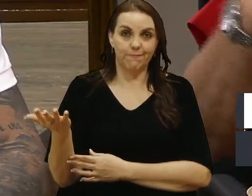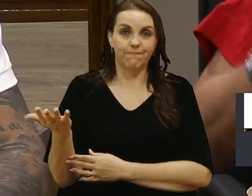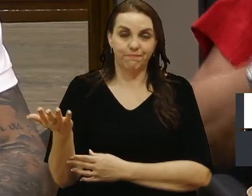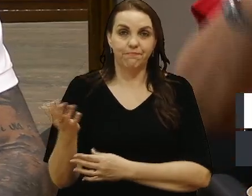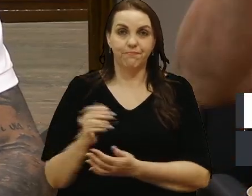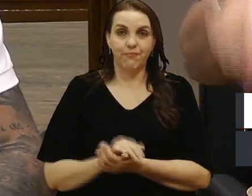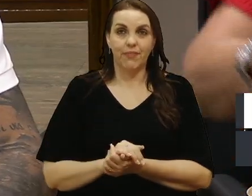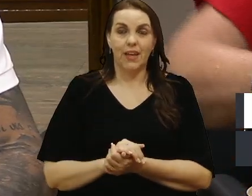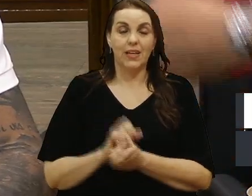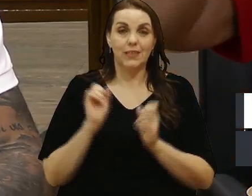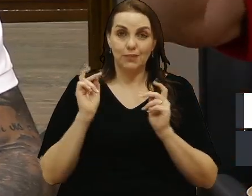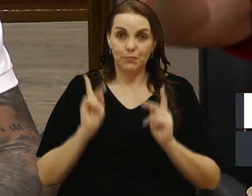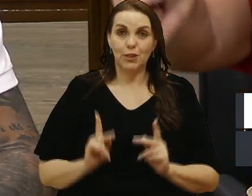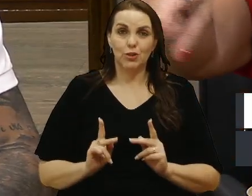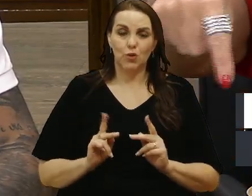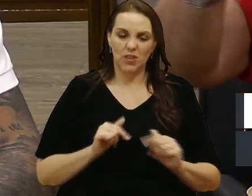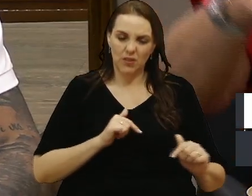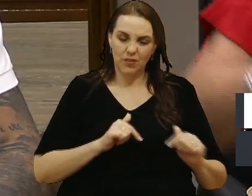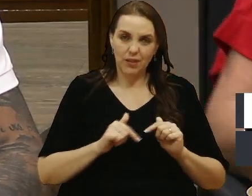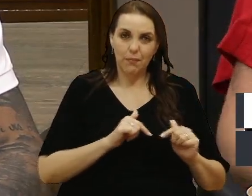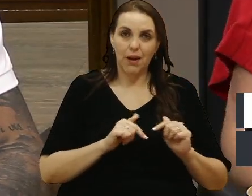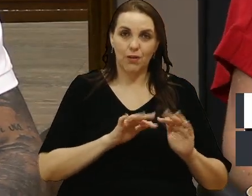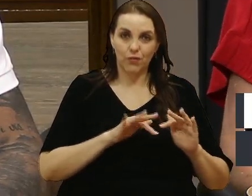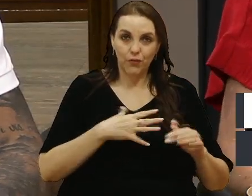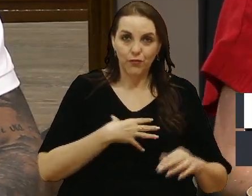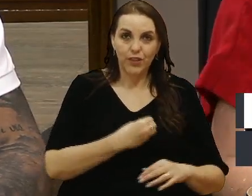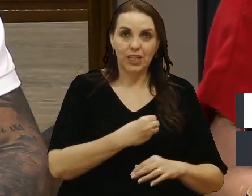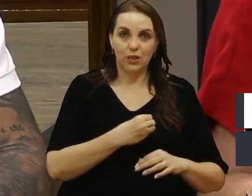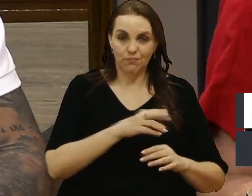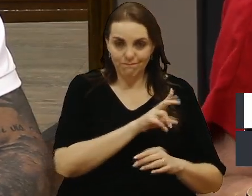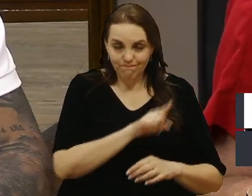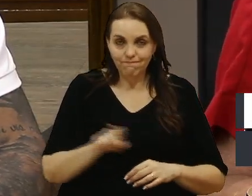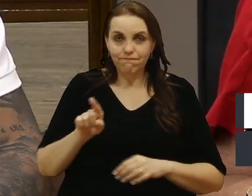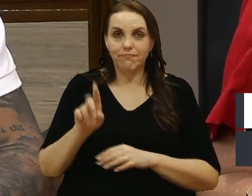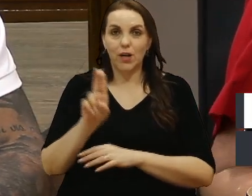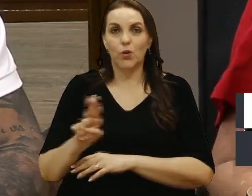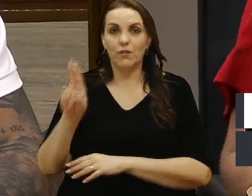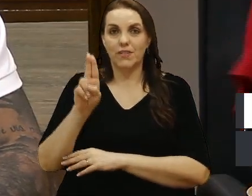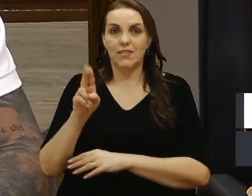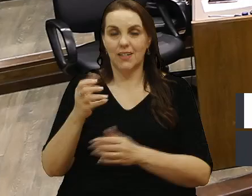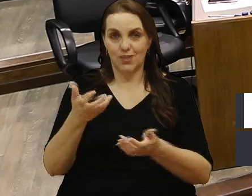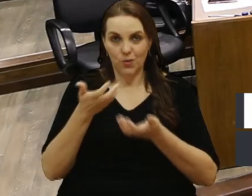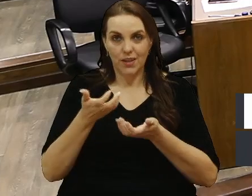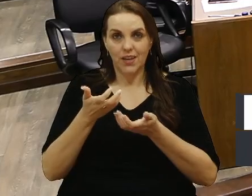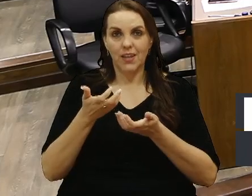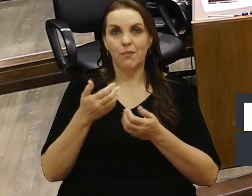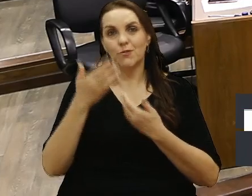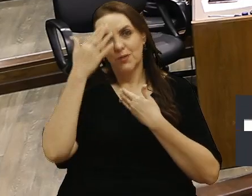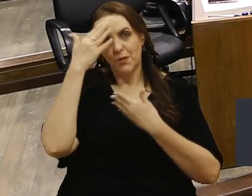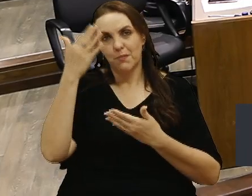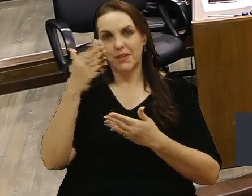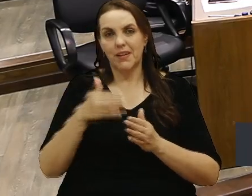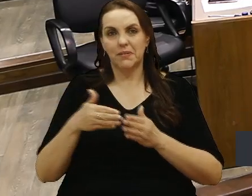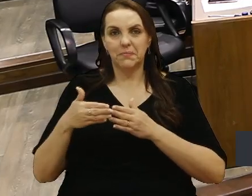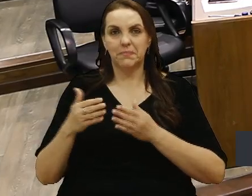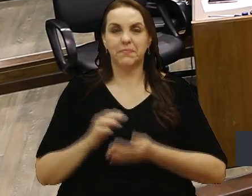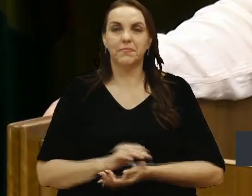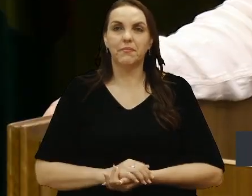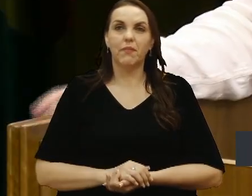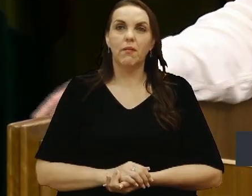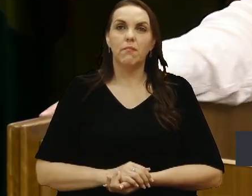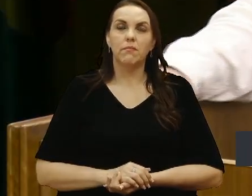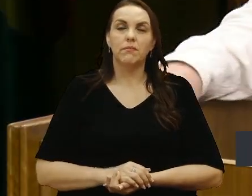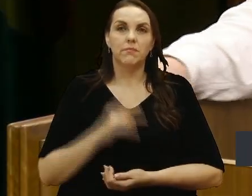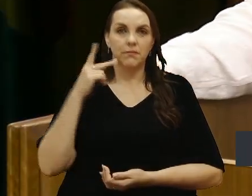coloca as pessoas, o filho do trabalhador, da trabalhadora na universidade, e é isso que a gente quer. Muito obrigada pela parte. Obrigado. Então, para mim, vereadora Rose,